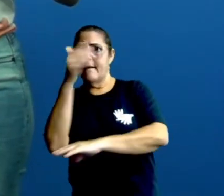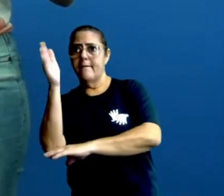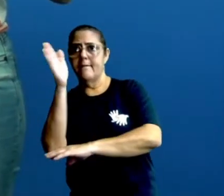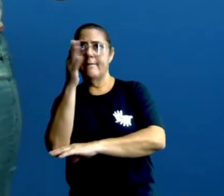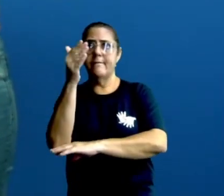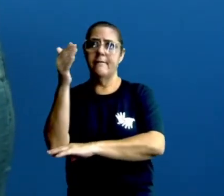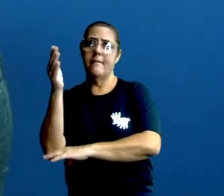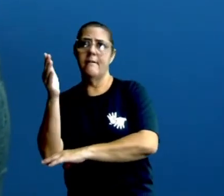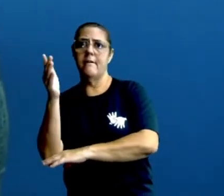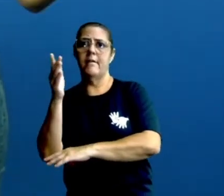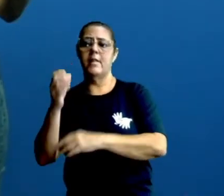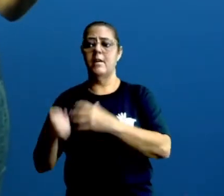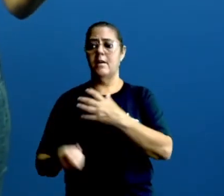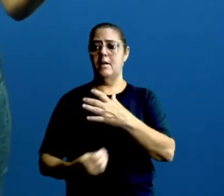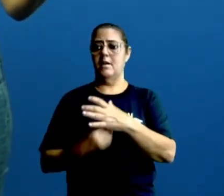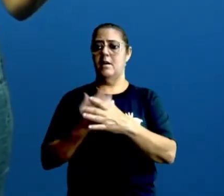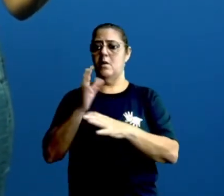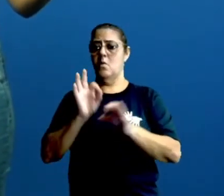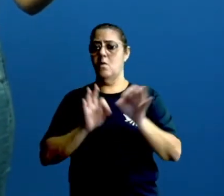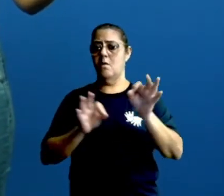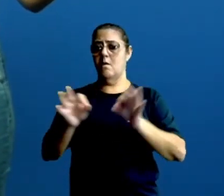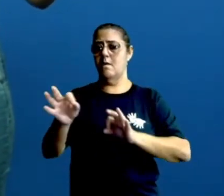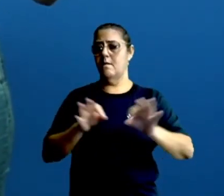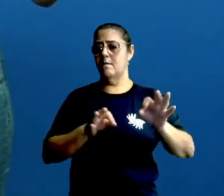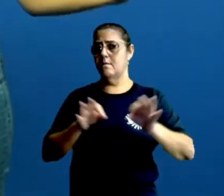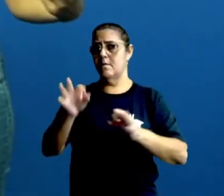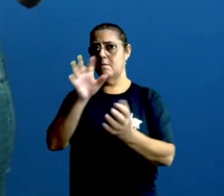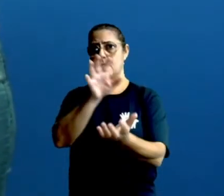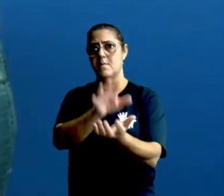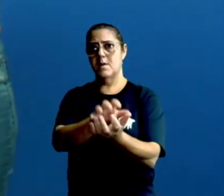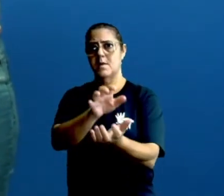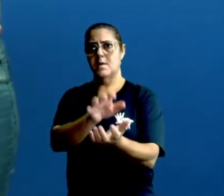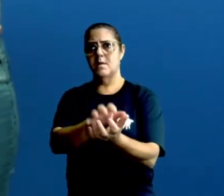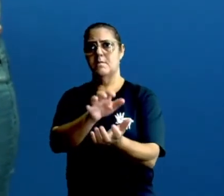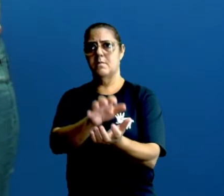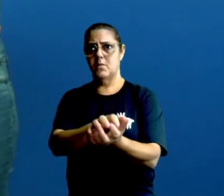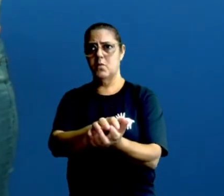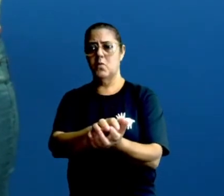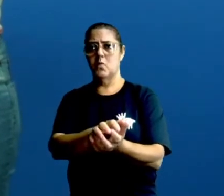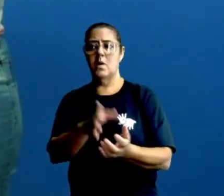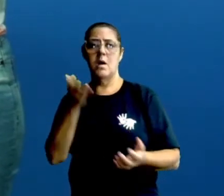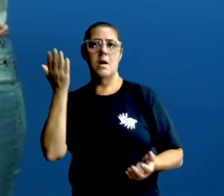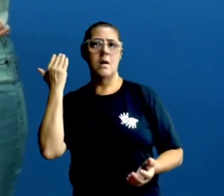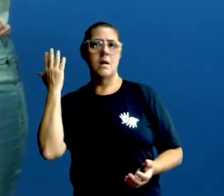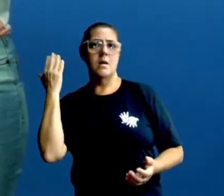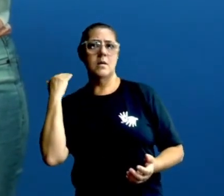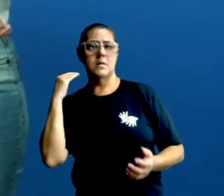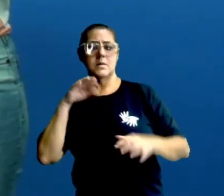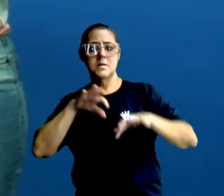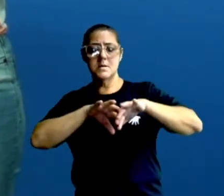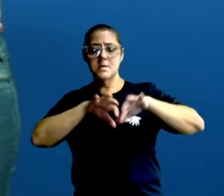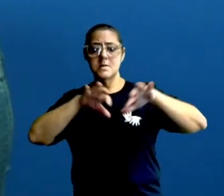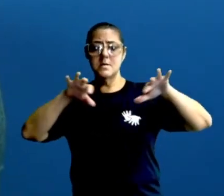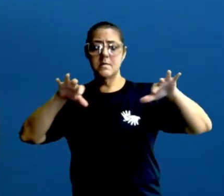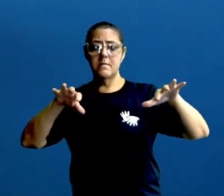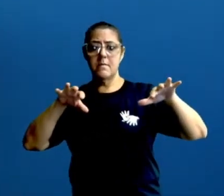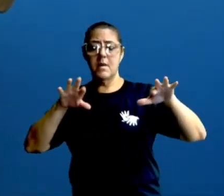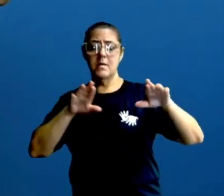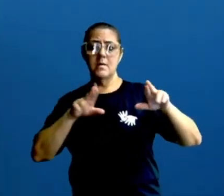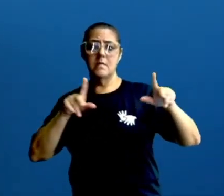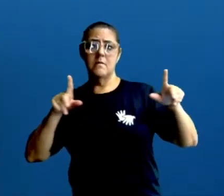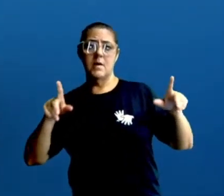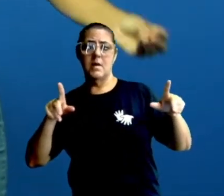bandeira, eles criam uma organização. Pernambuco, naquele momento, separa-se. Diferente,